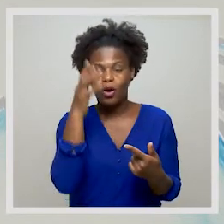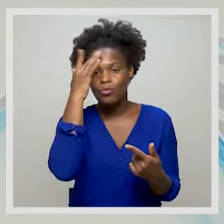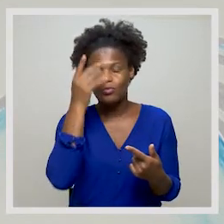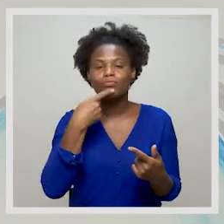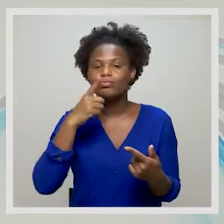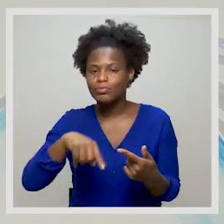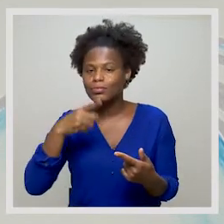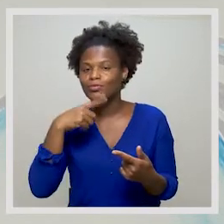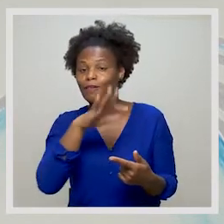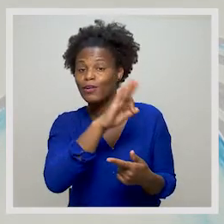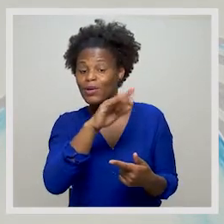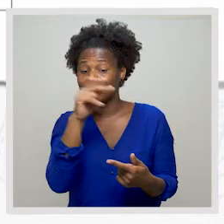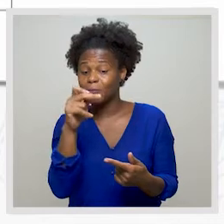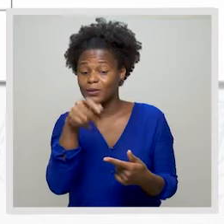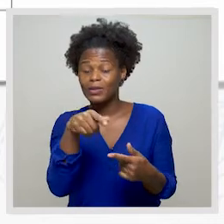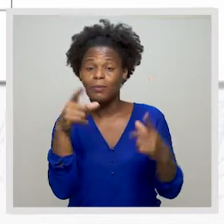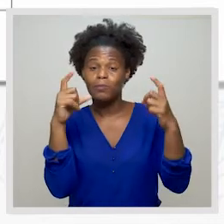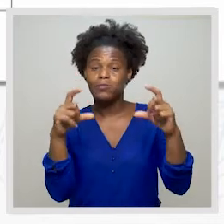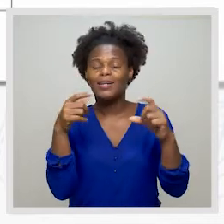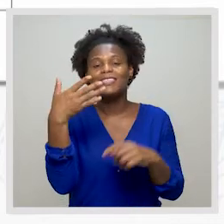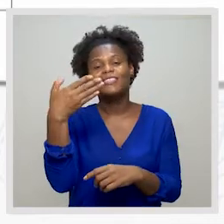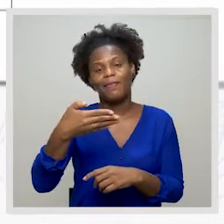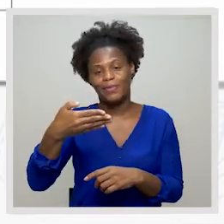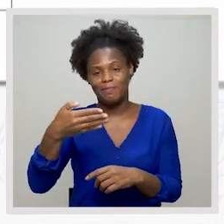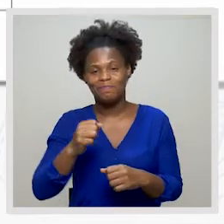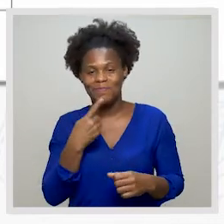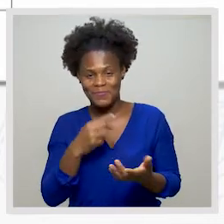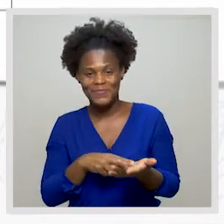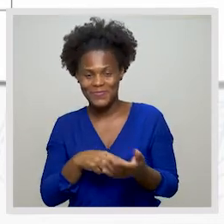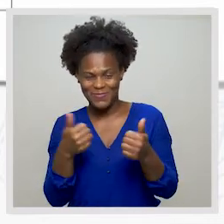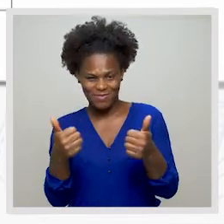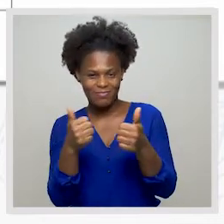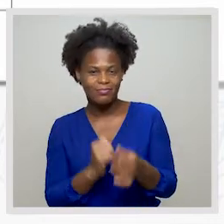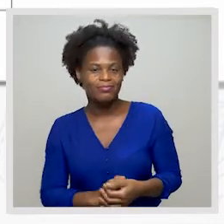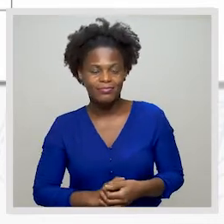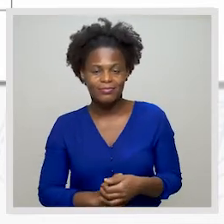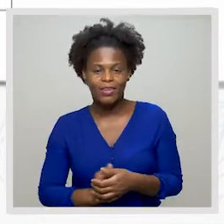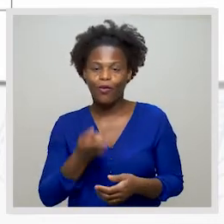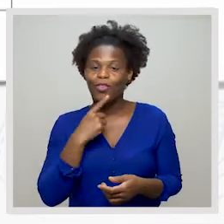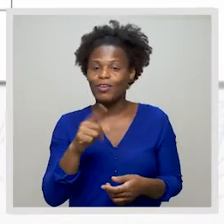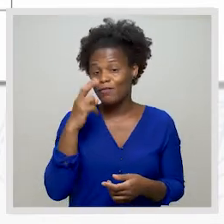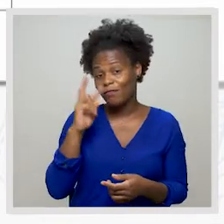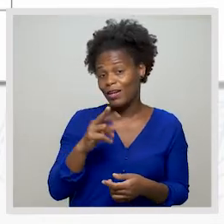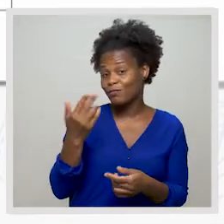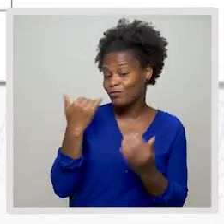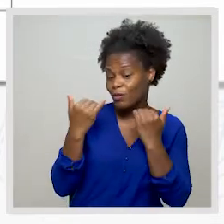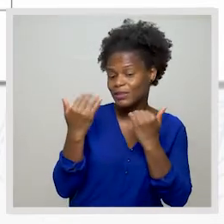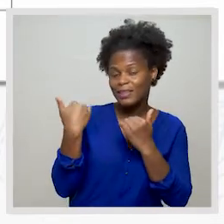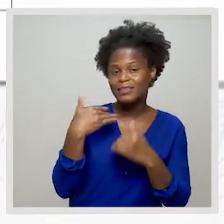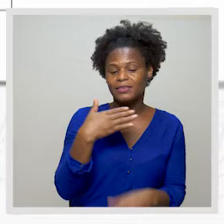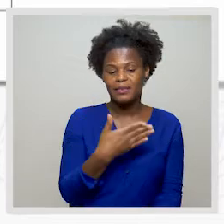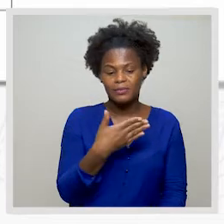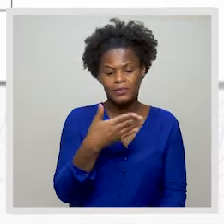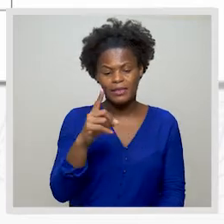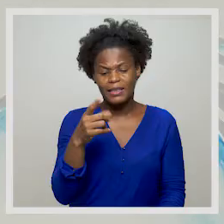Então, a frequência absoluta desta classe é 7. Correto. Voltar e ver os dados de